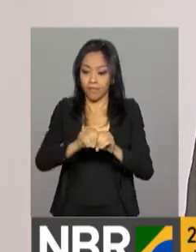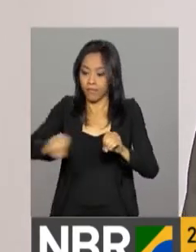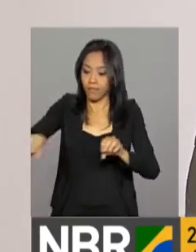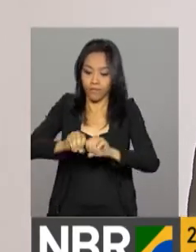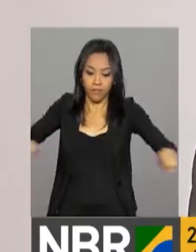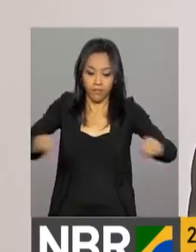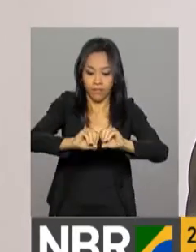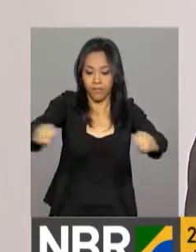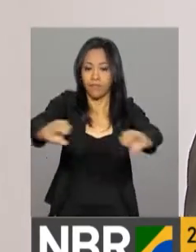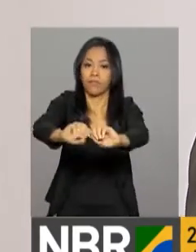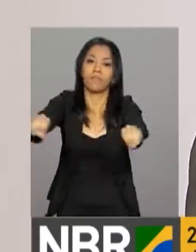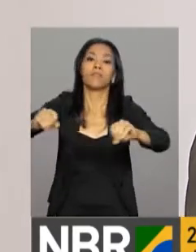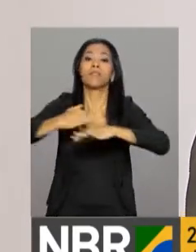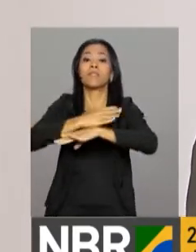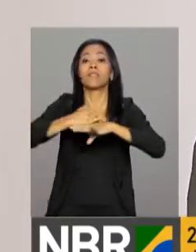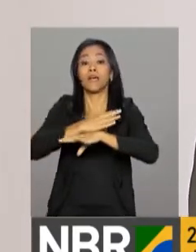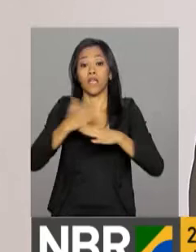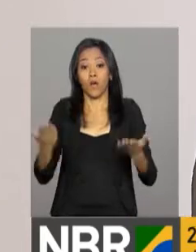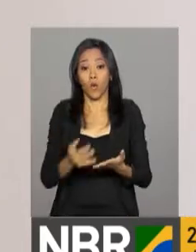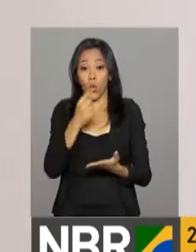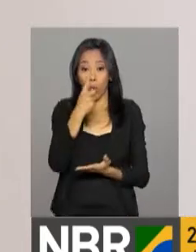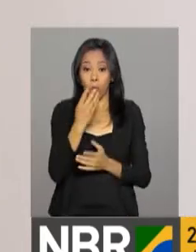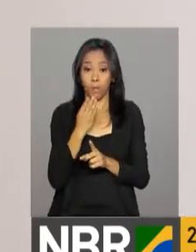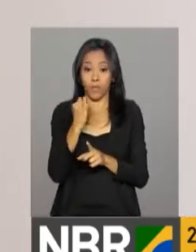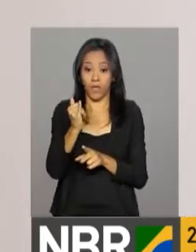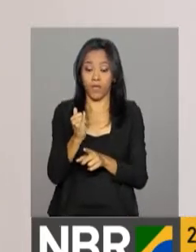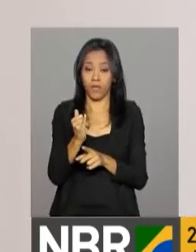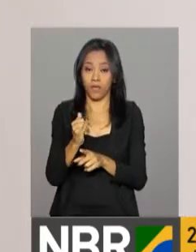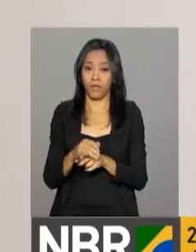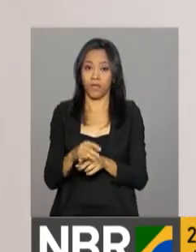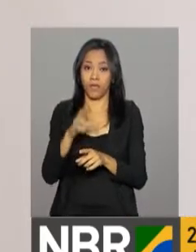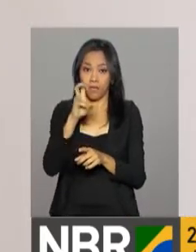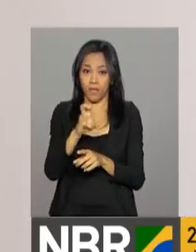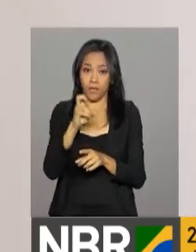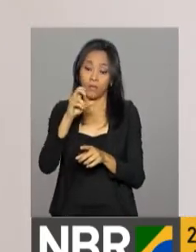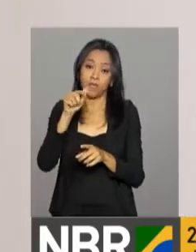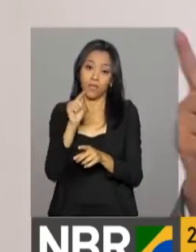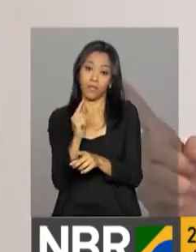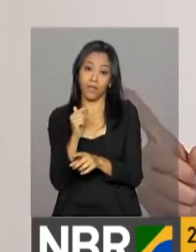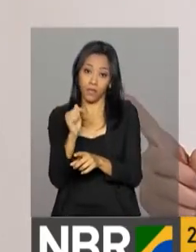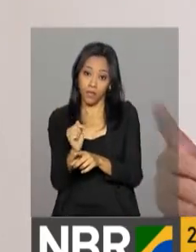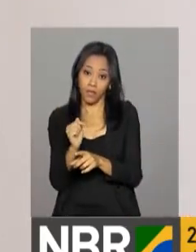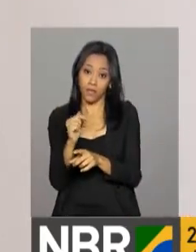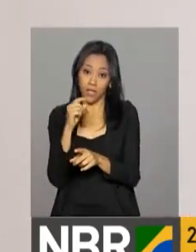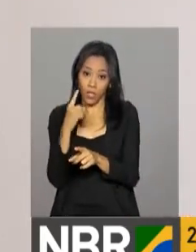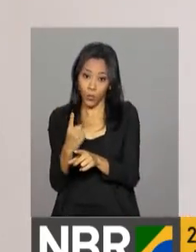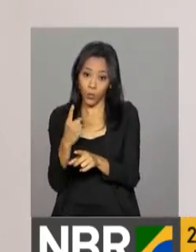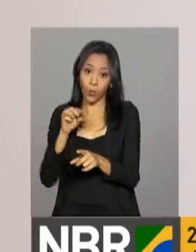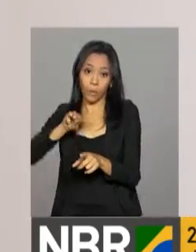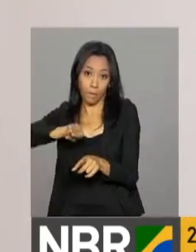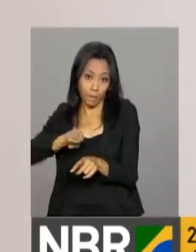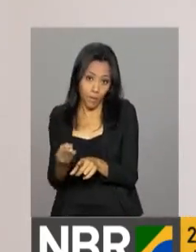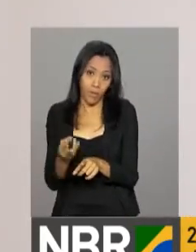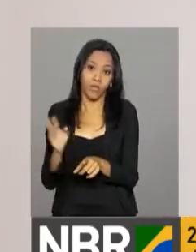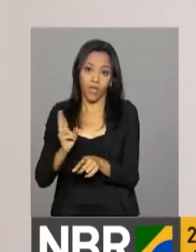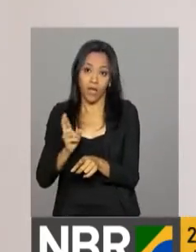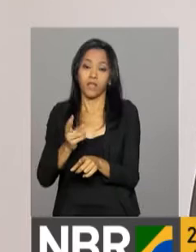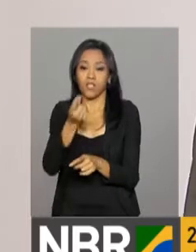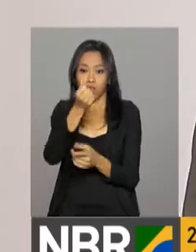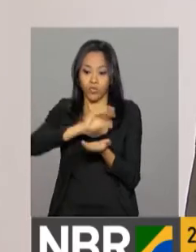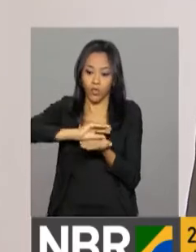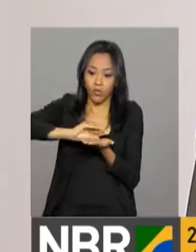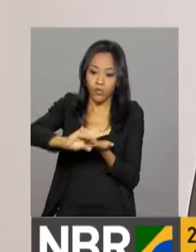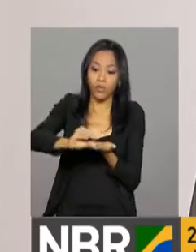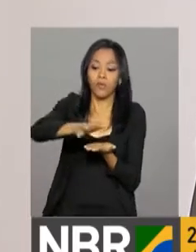bilhão quinhentos e setenta e um mil reais 1 bilhão que 531 milhões não é para o saneamento